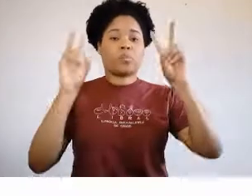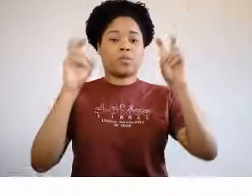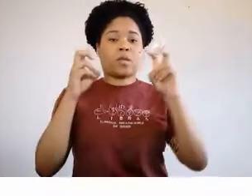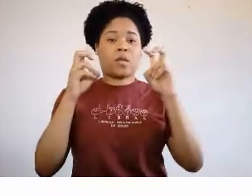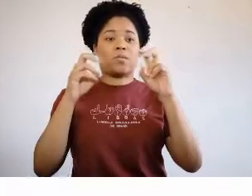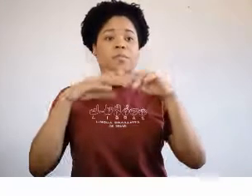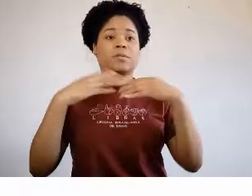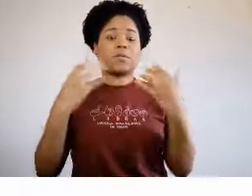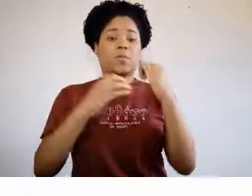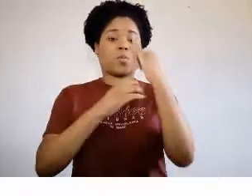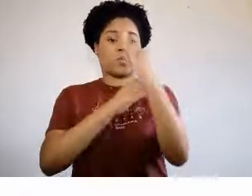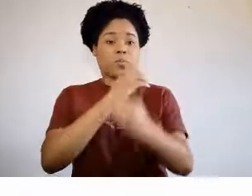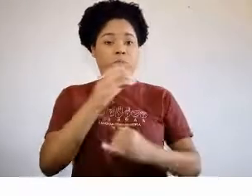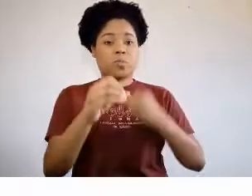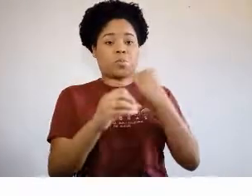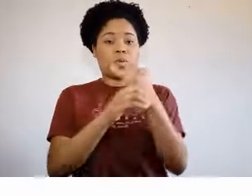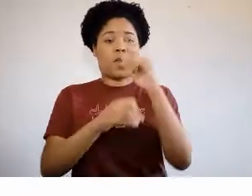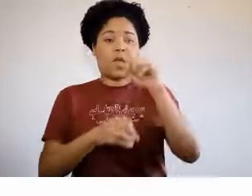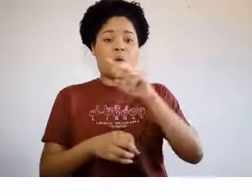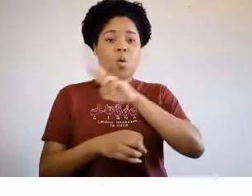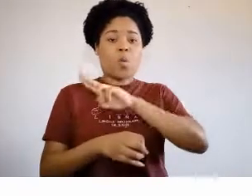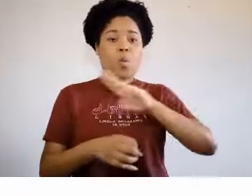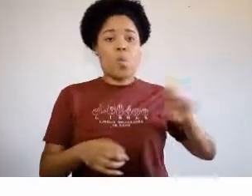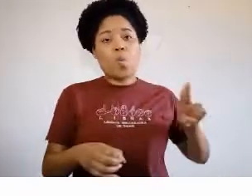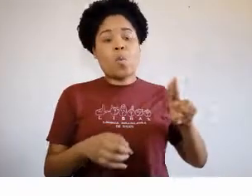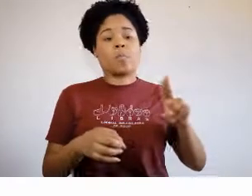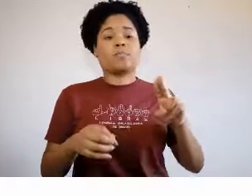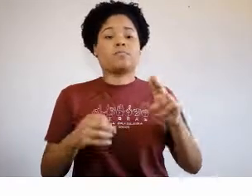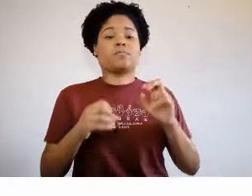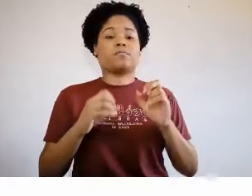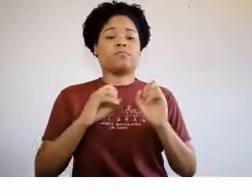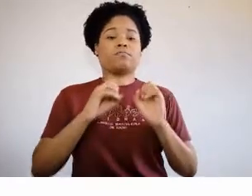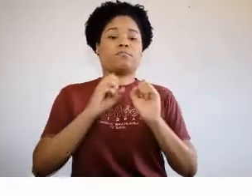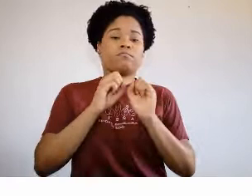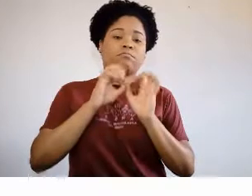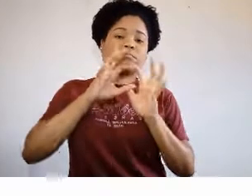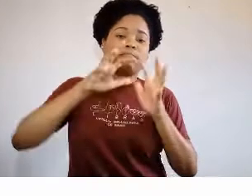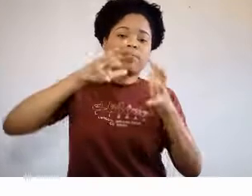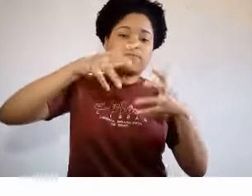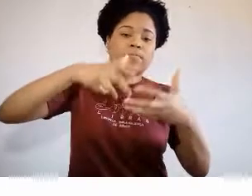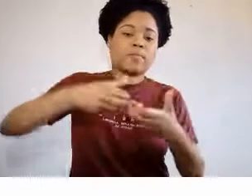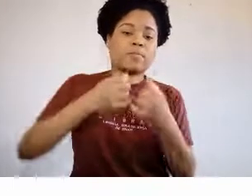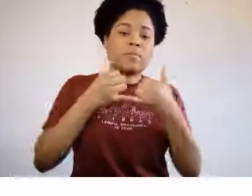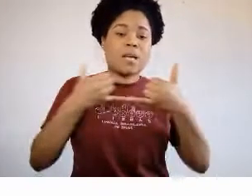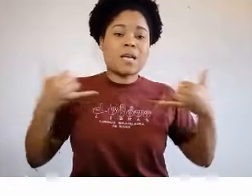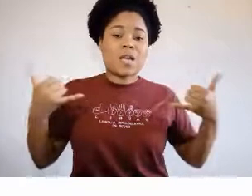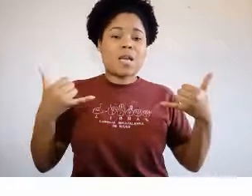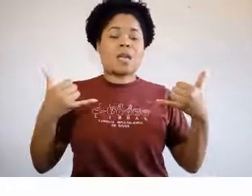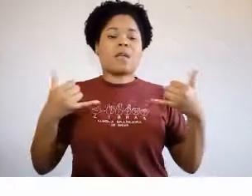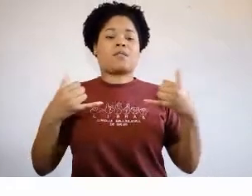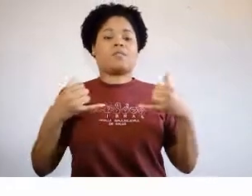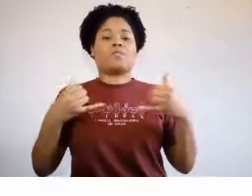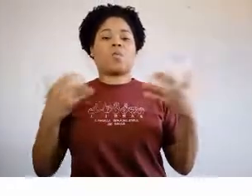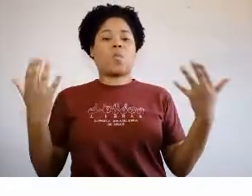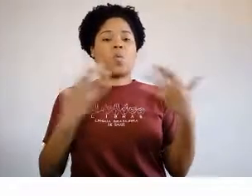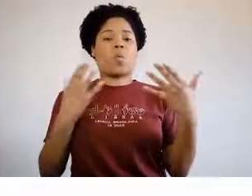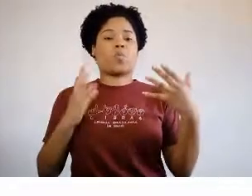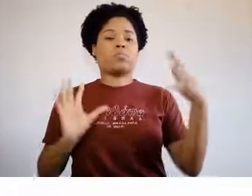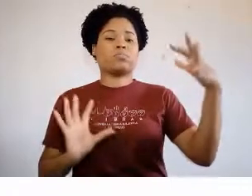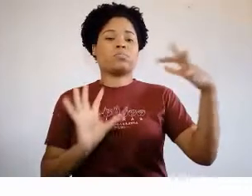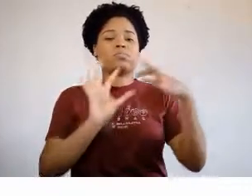outros termos. Então, internet é o nome dado à grande rede que nós temos hoje,